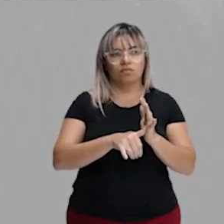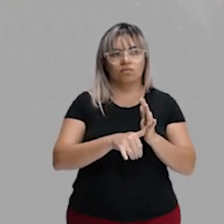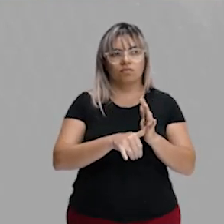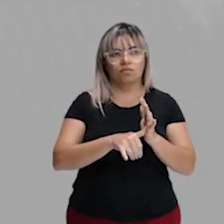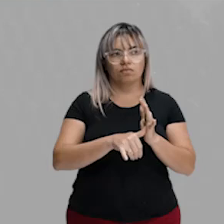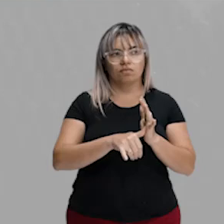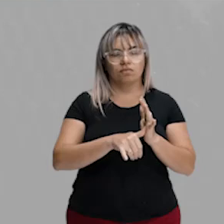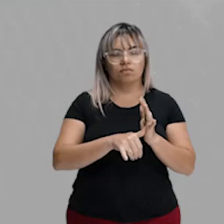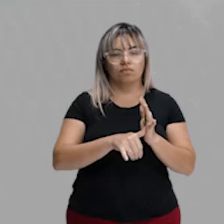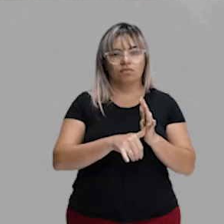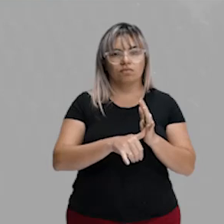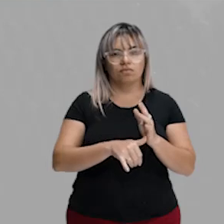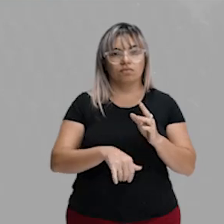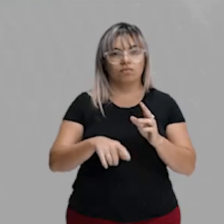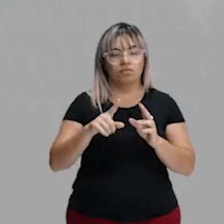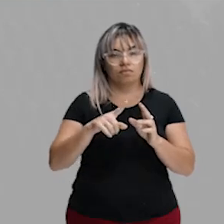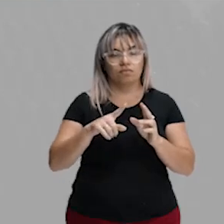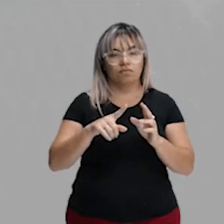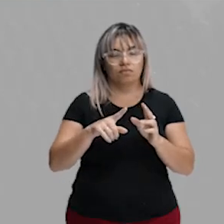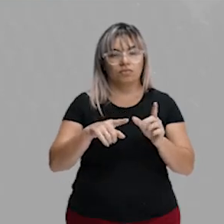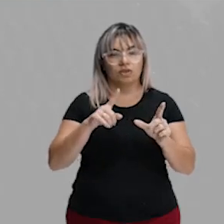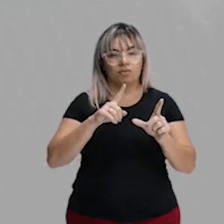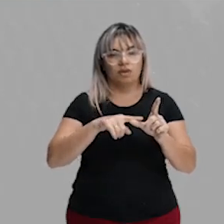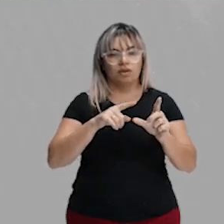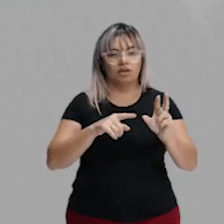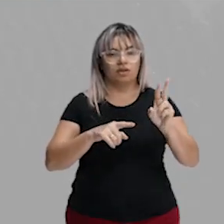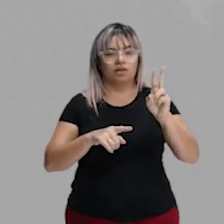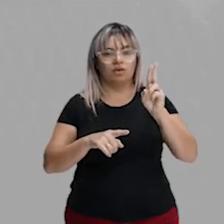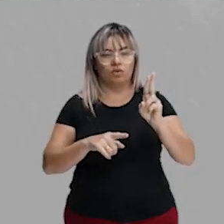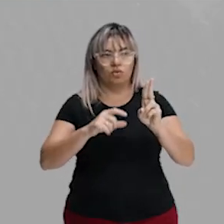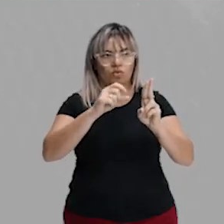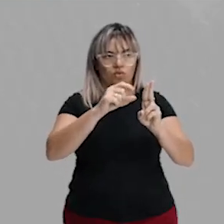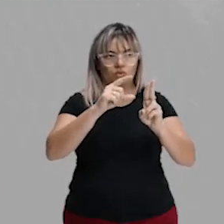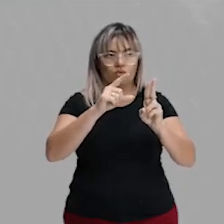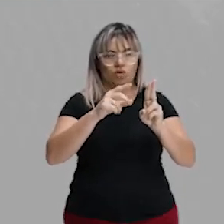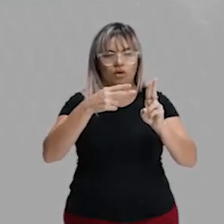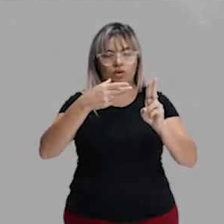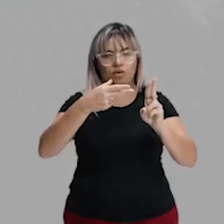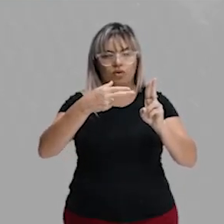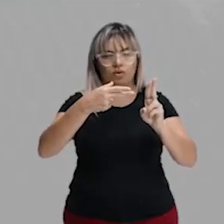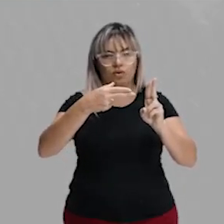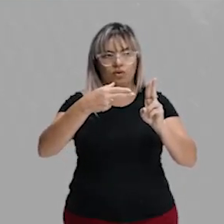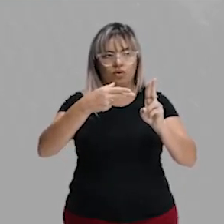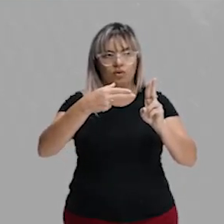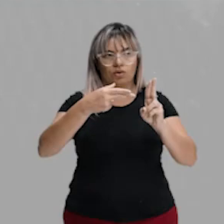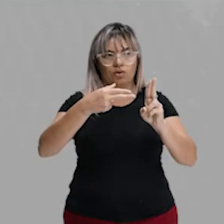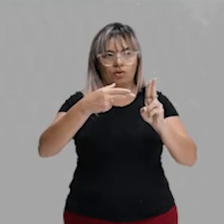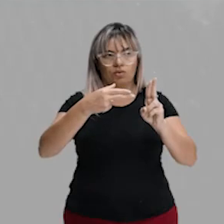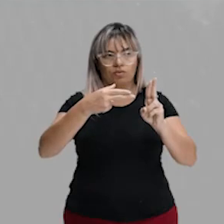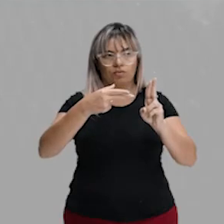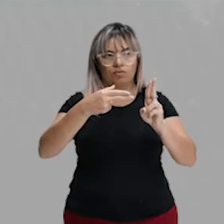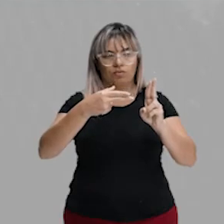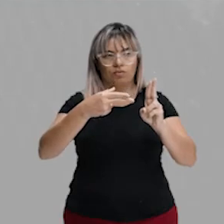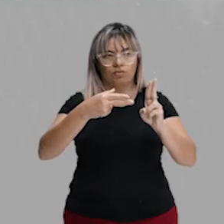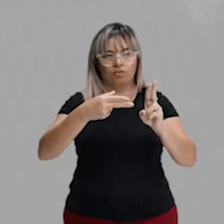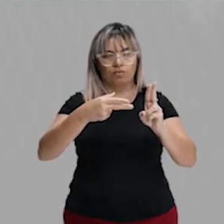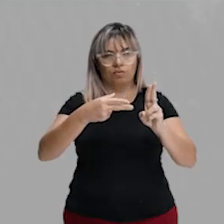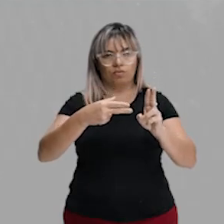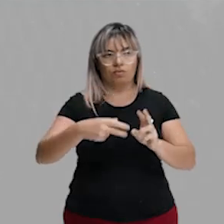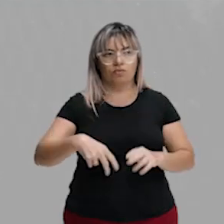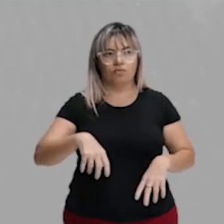né, a DDP, ela vai ser igual, certo? A